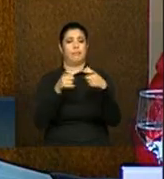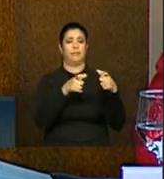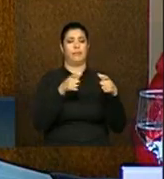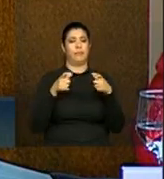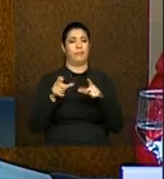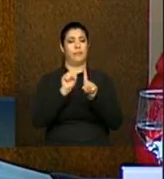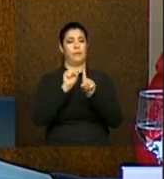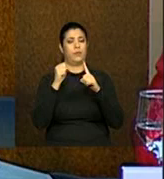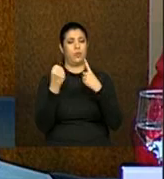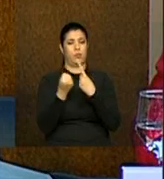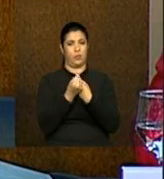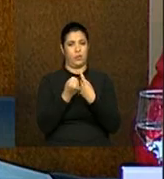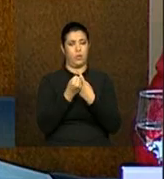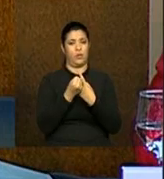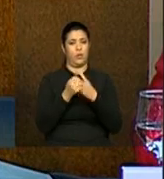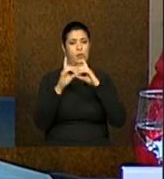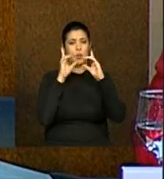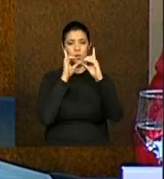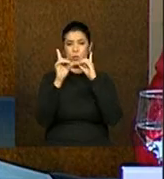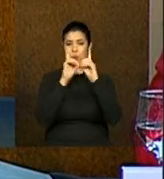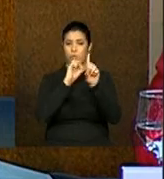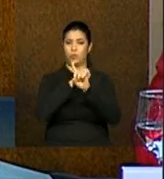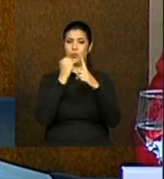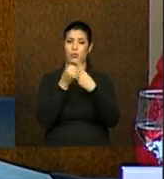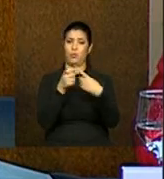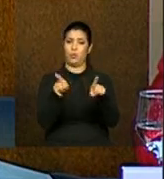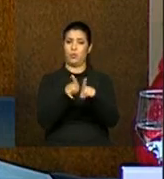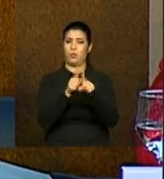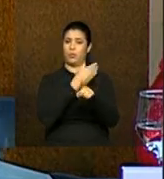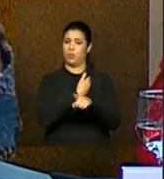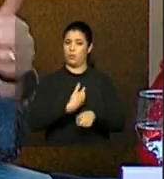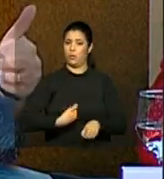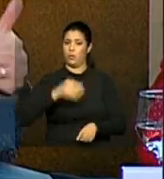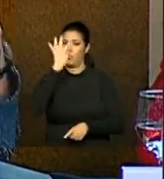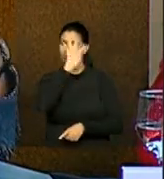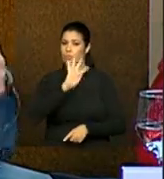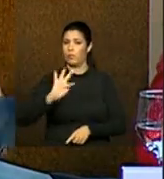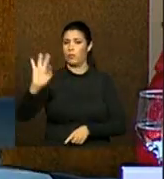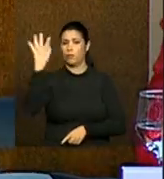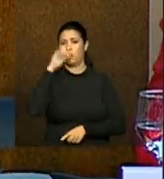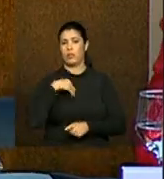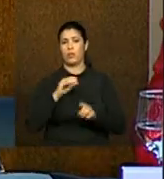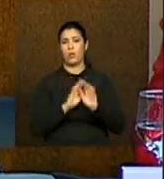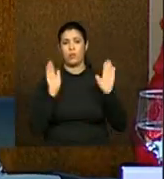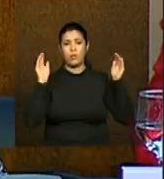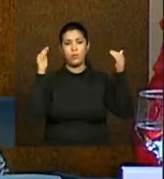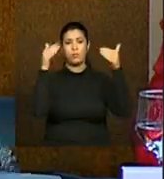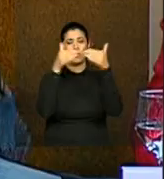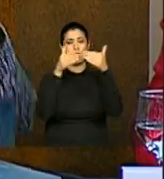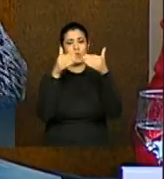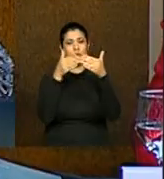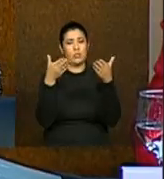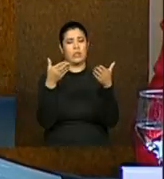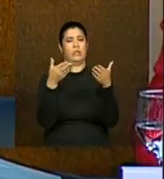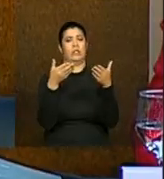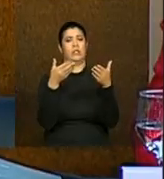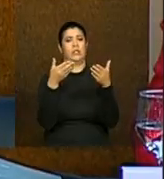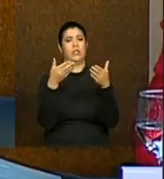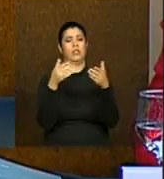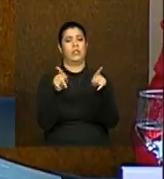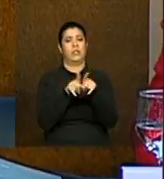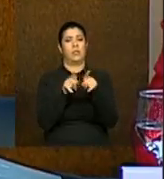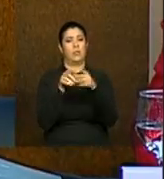eh social aqui, de diálogo social com o governo federal, as conferências, os conselhos nacionais, Eh,